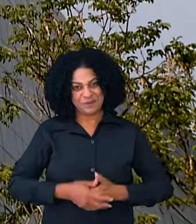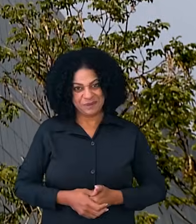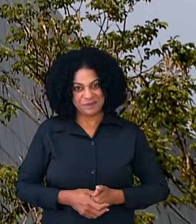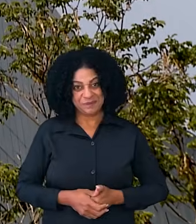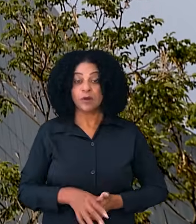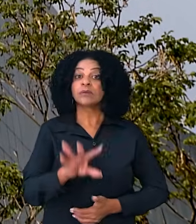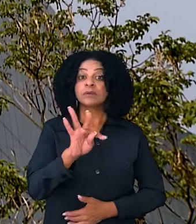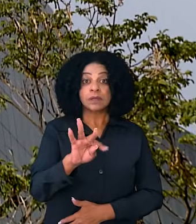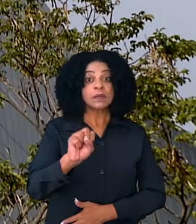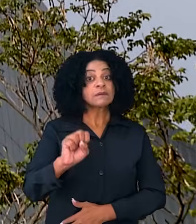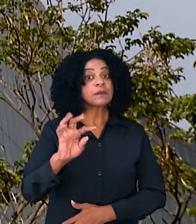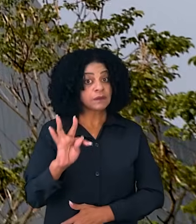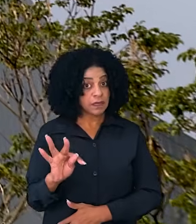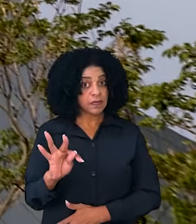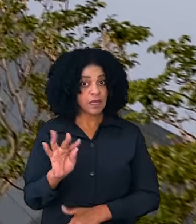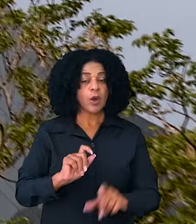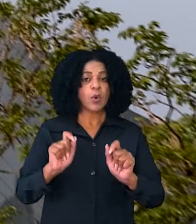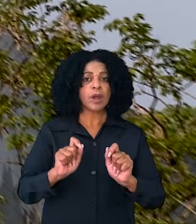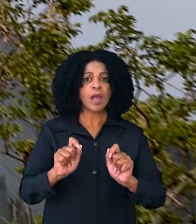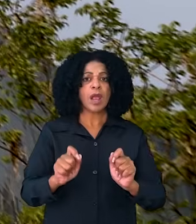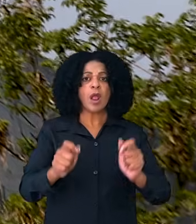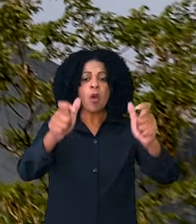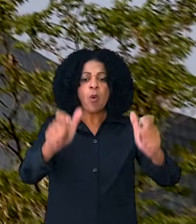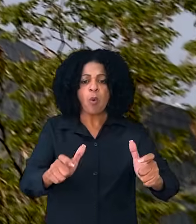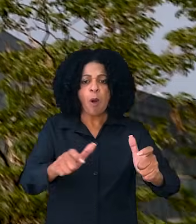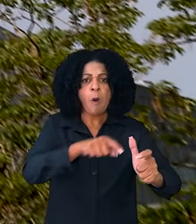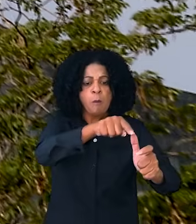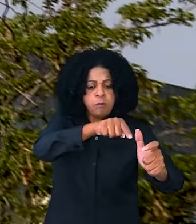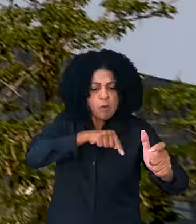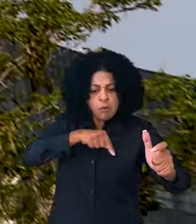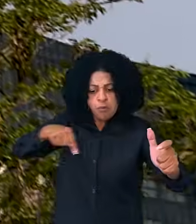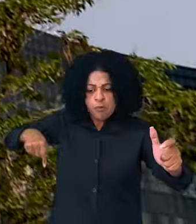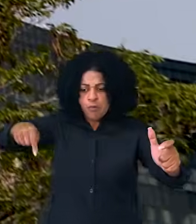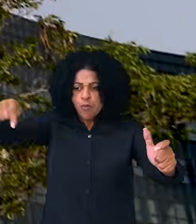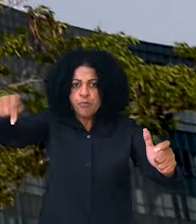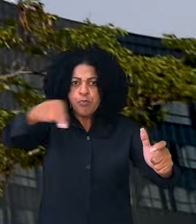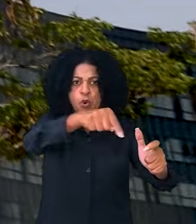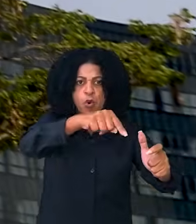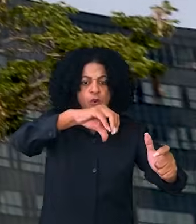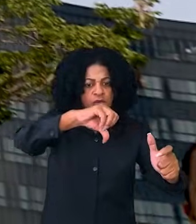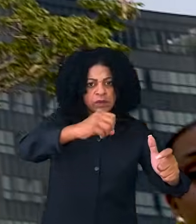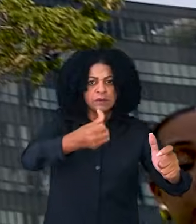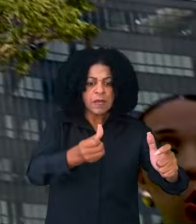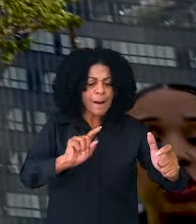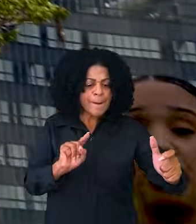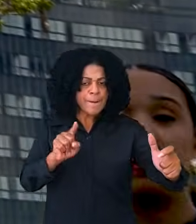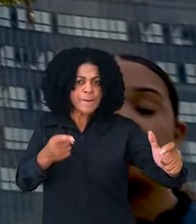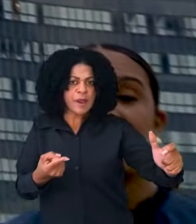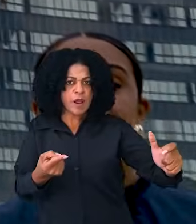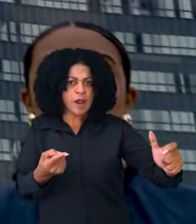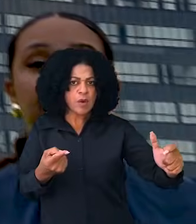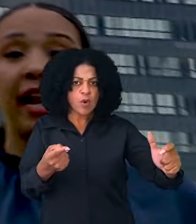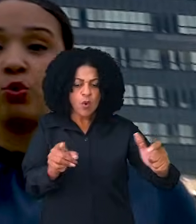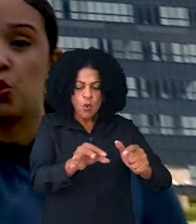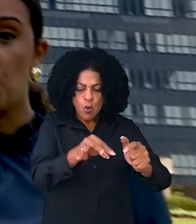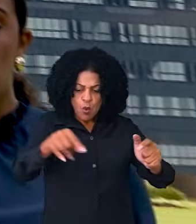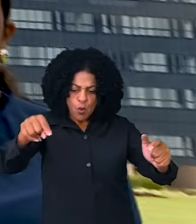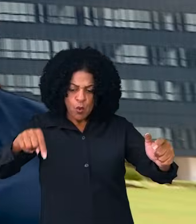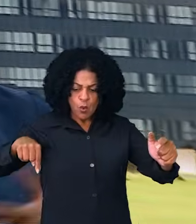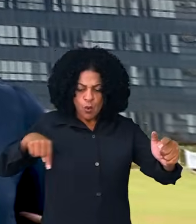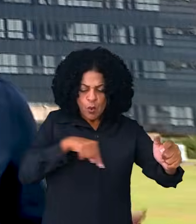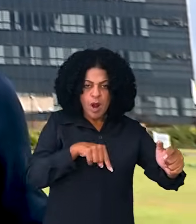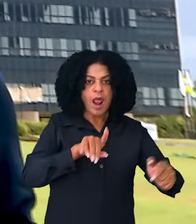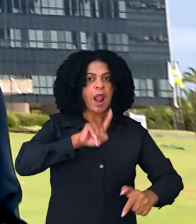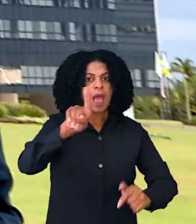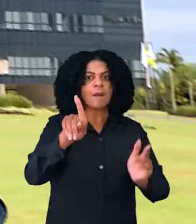Tribunal Superior do Trabalho ocupa uma área de cerca de 96 mil metros quadrados aqui no setor de Administração Federal Sul,